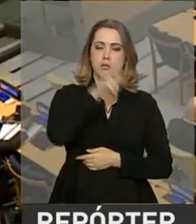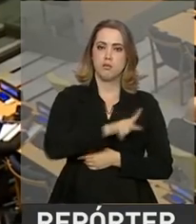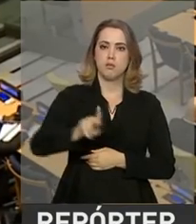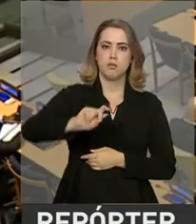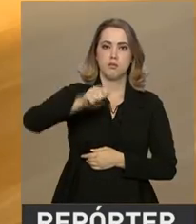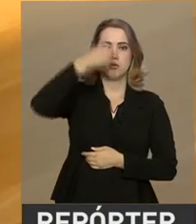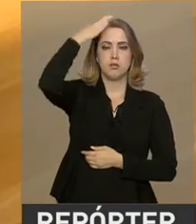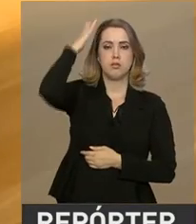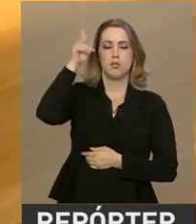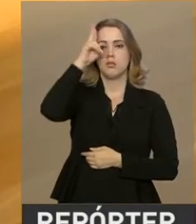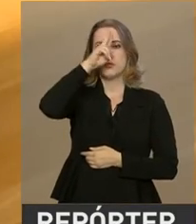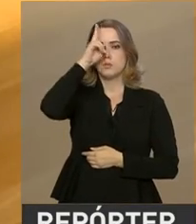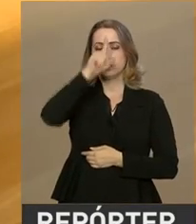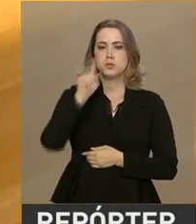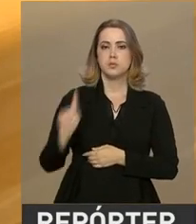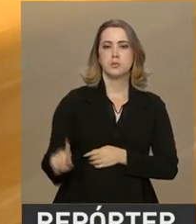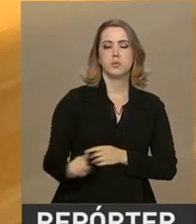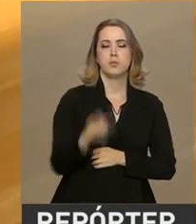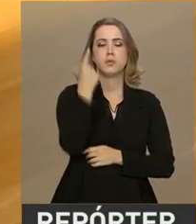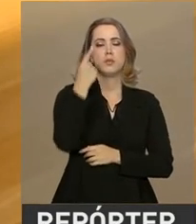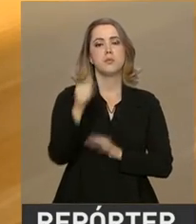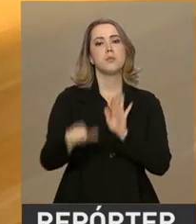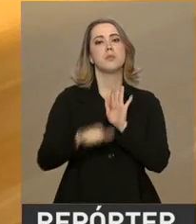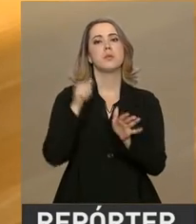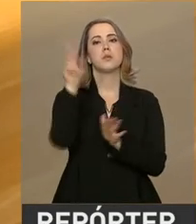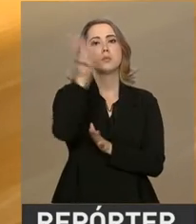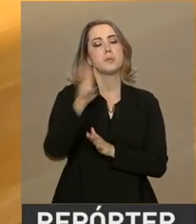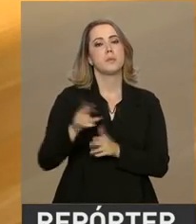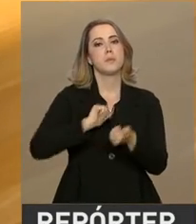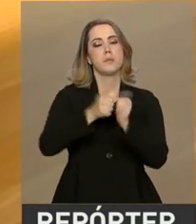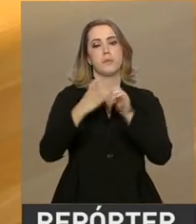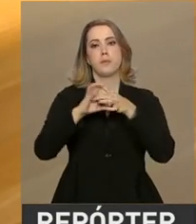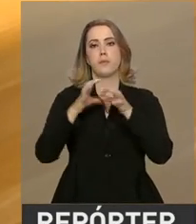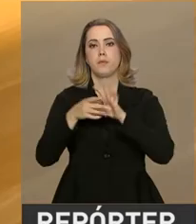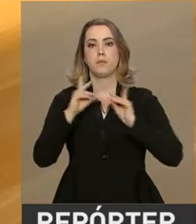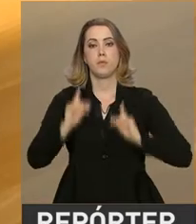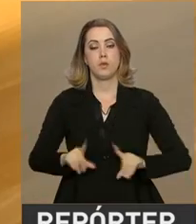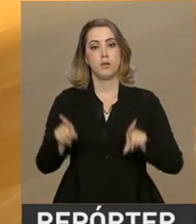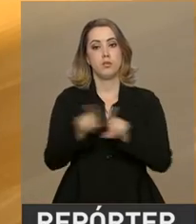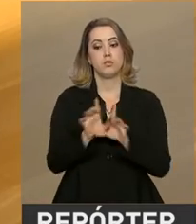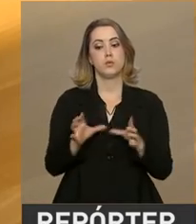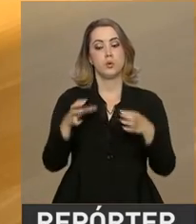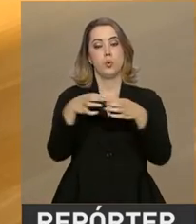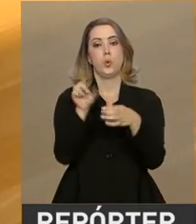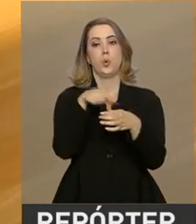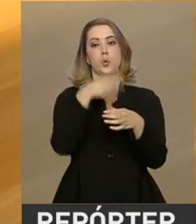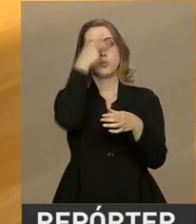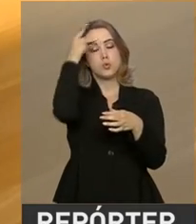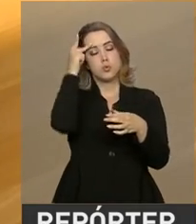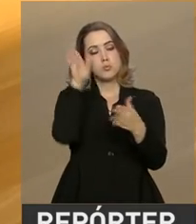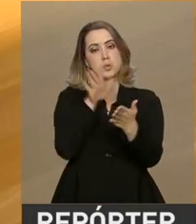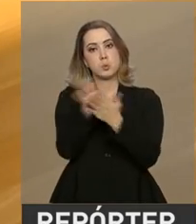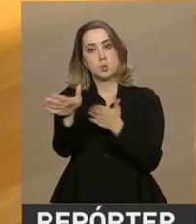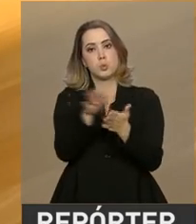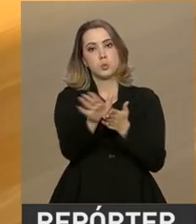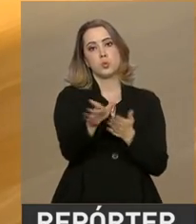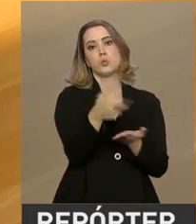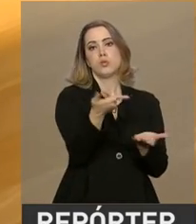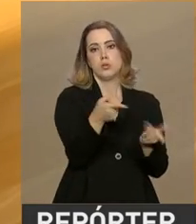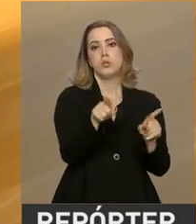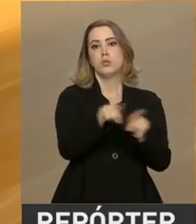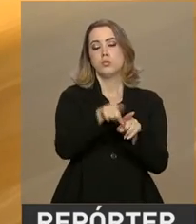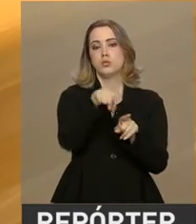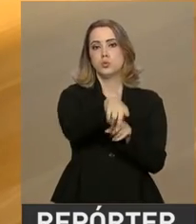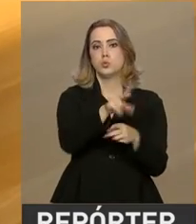primeira vez as olimpíadas e paraolimpíadas do rio de janeiro tiveram equipes de refugiados disputando os jogos e que o